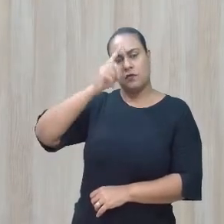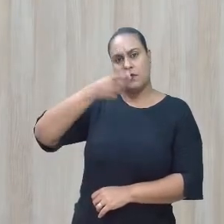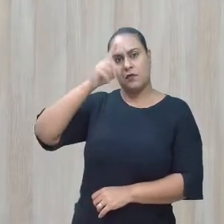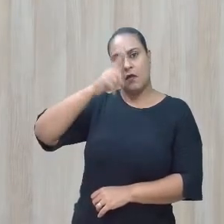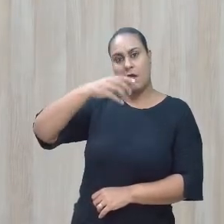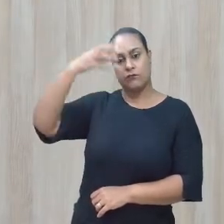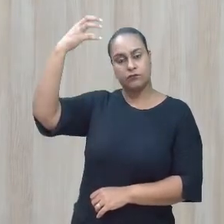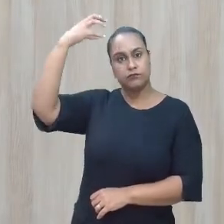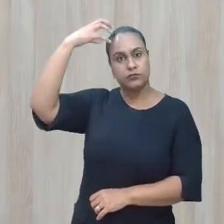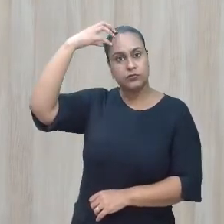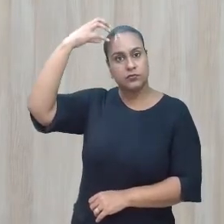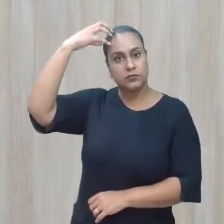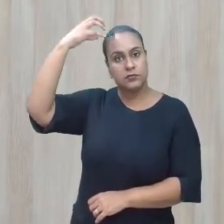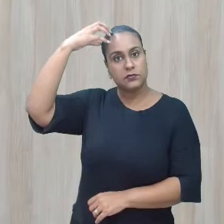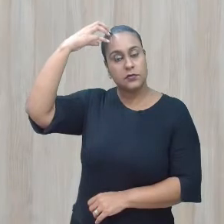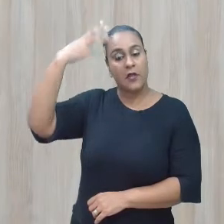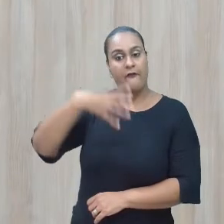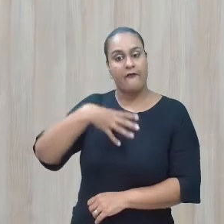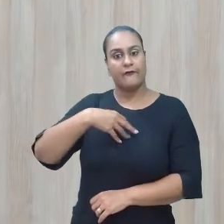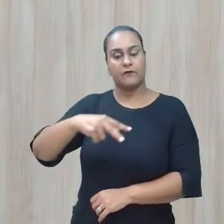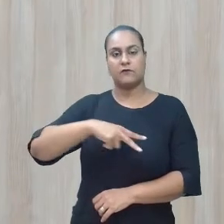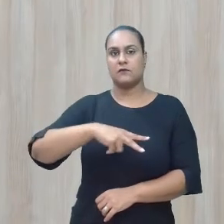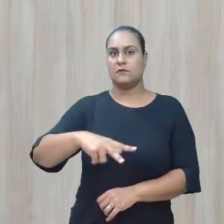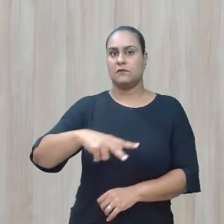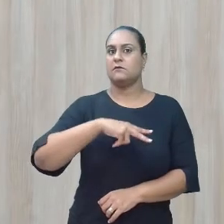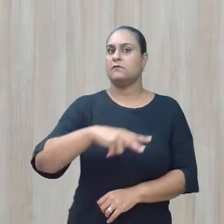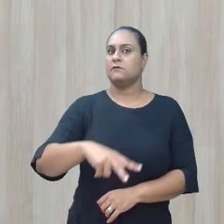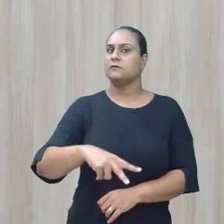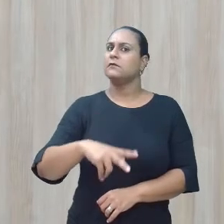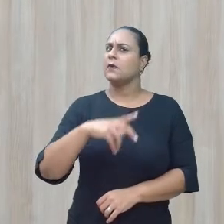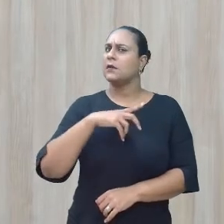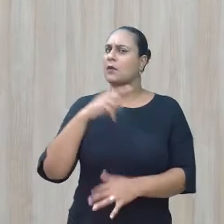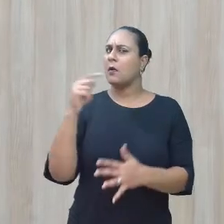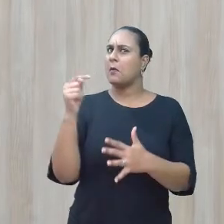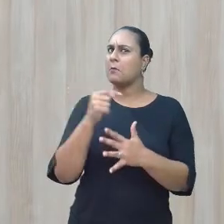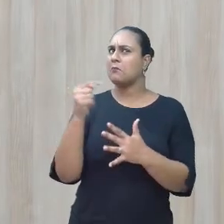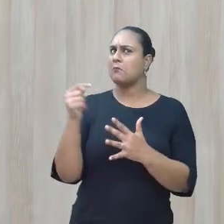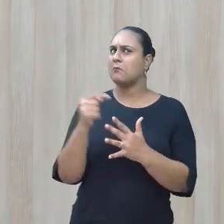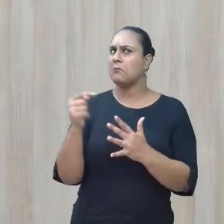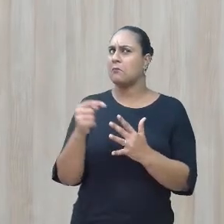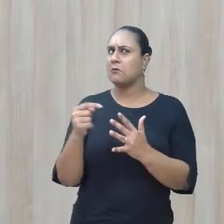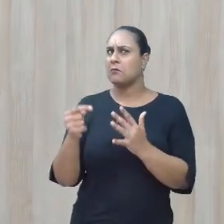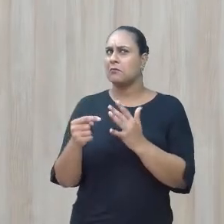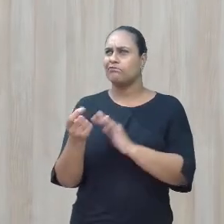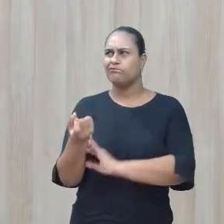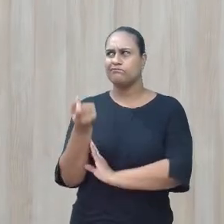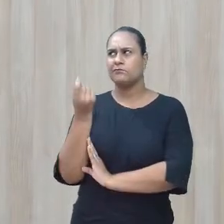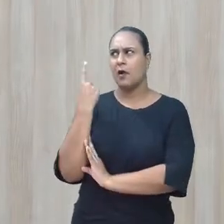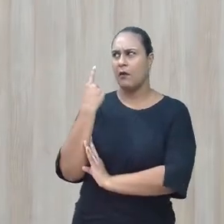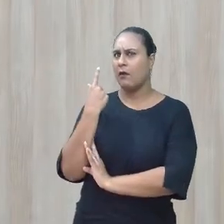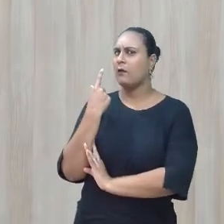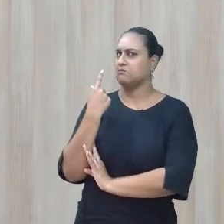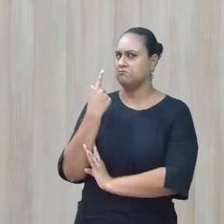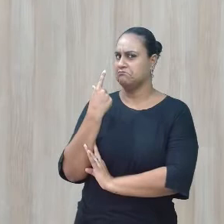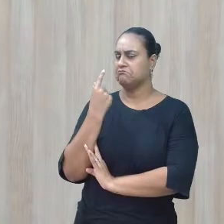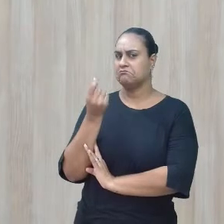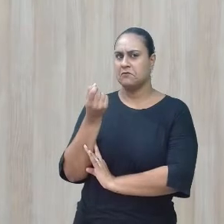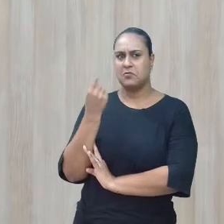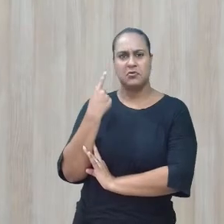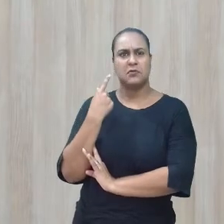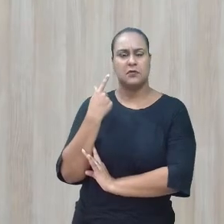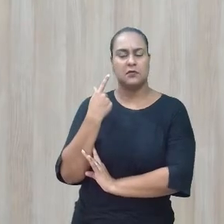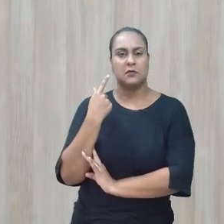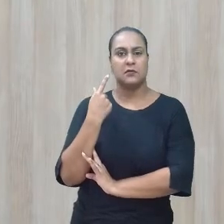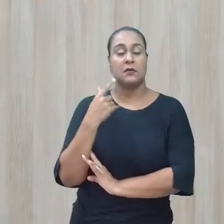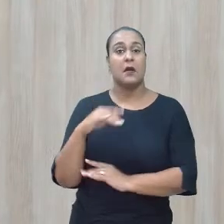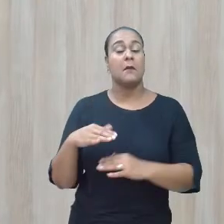Portugal, manteve-se da mesma família de Bragança. Então, tinha algumas questões que, no mínimo, eram estranhas, né, para dizer aqui no mínimo.